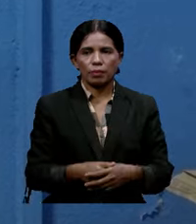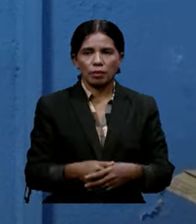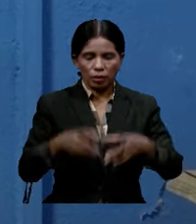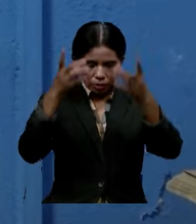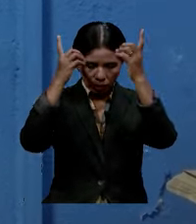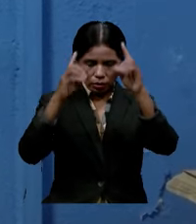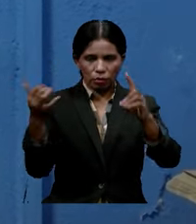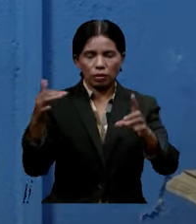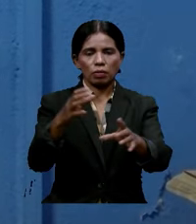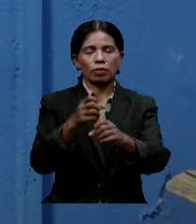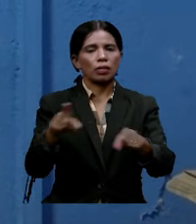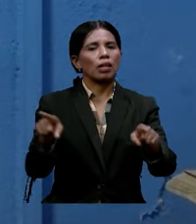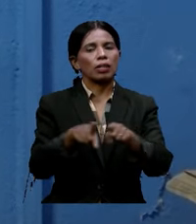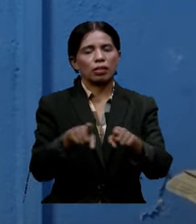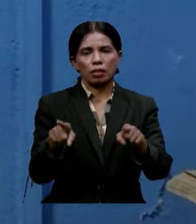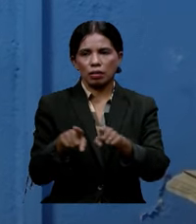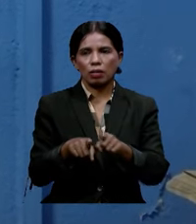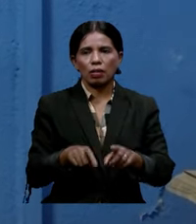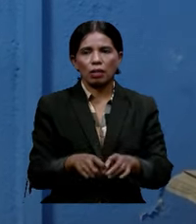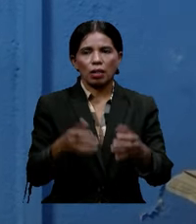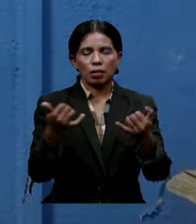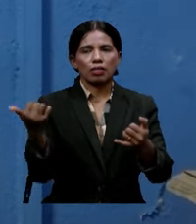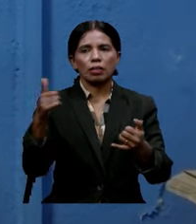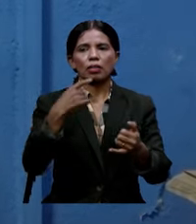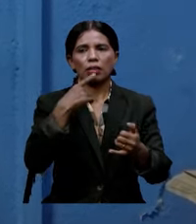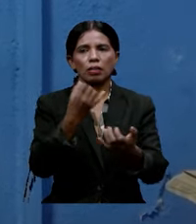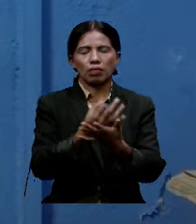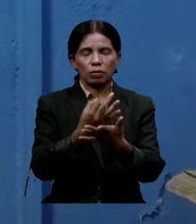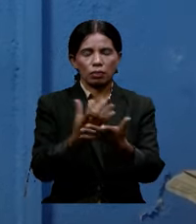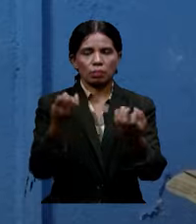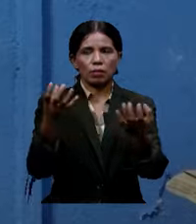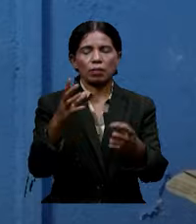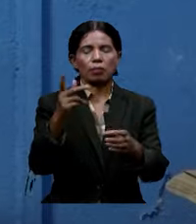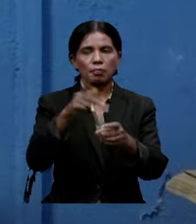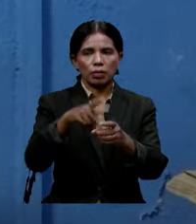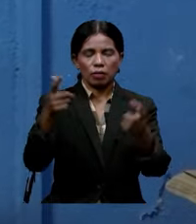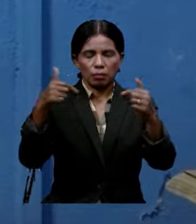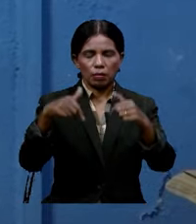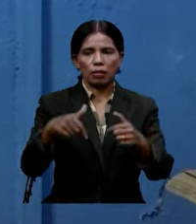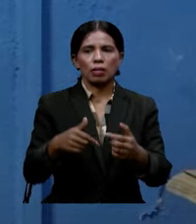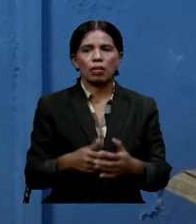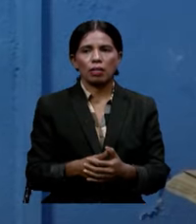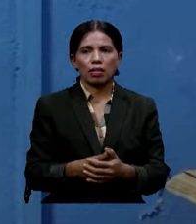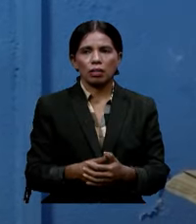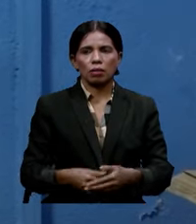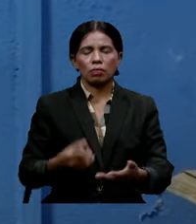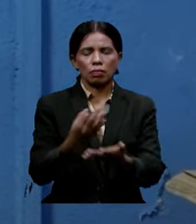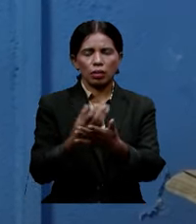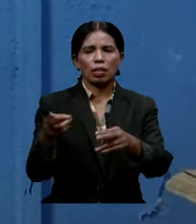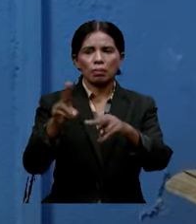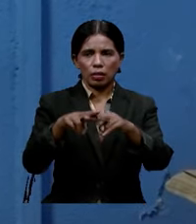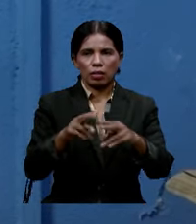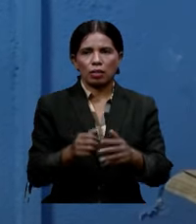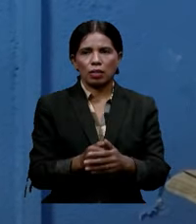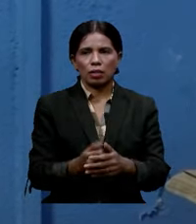sira foto modelo na sande. Agora sira ni tinha kosan barak alimar minat maitan, gris sanrai satu maitan, ha subsidi na menta ga.